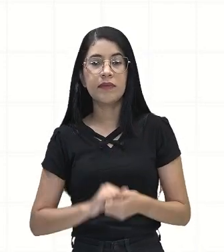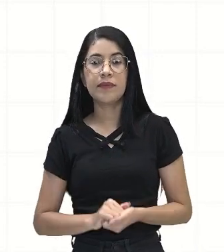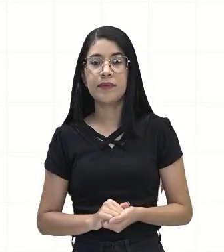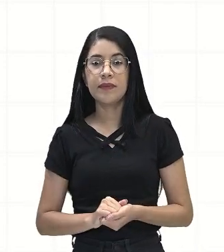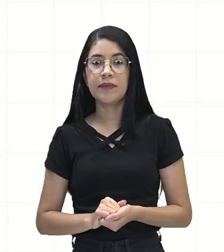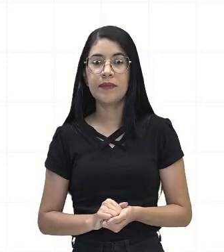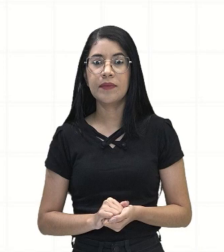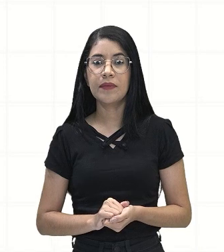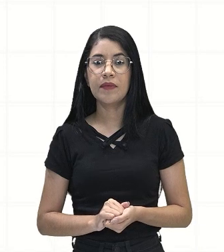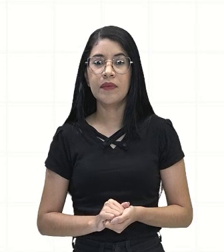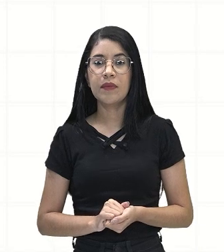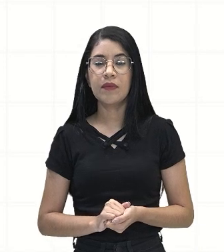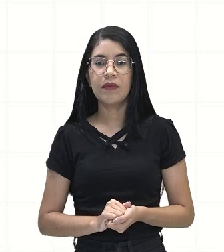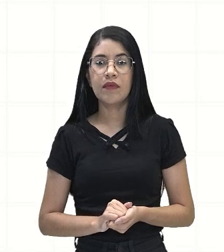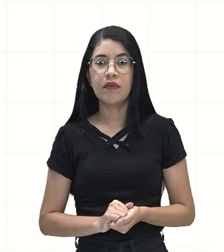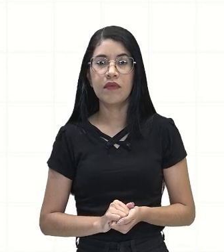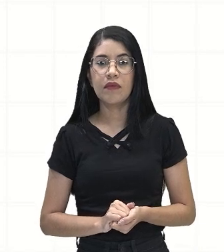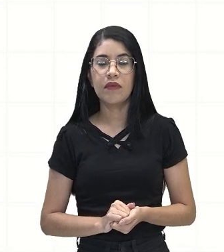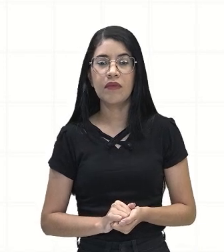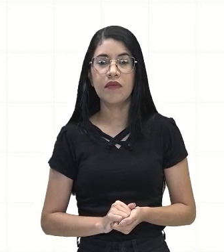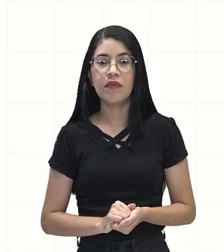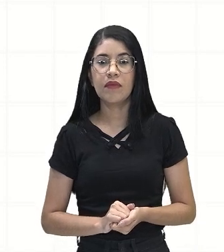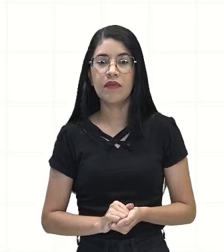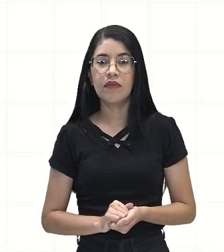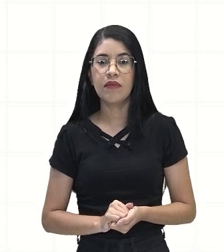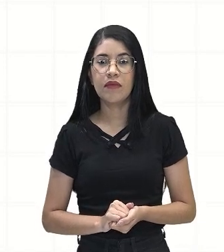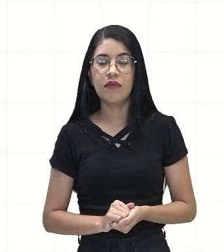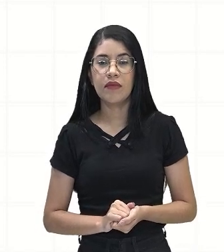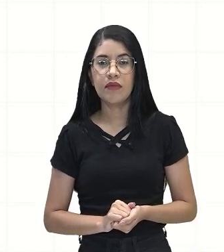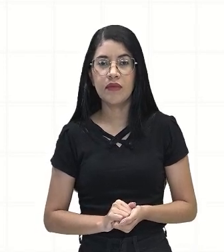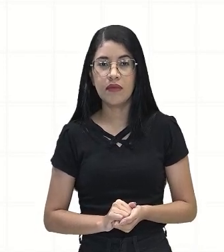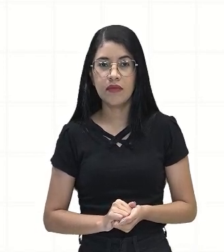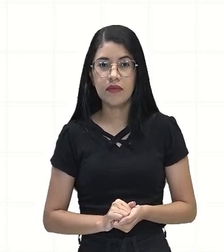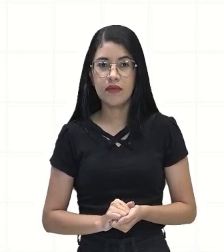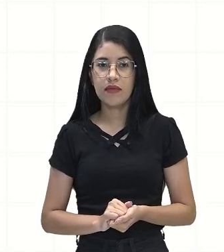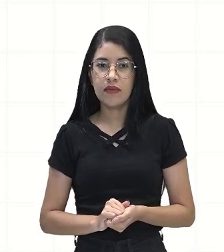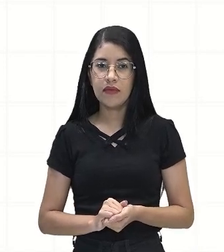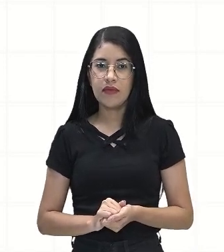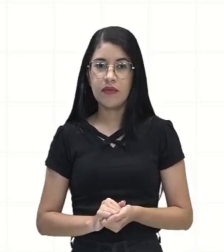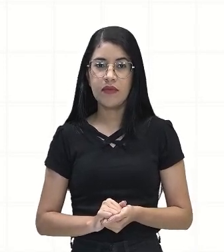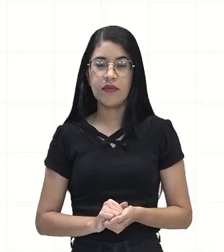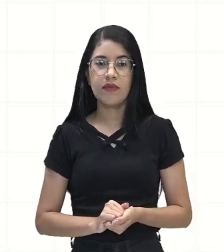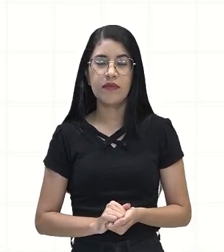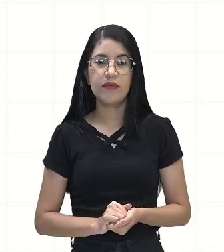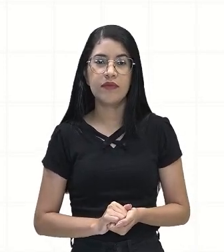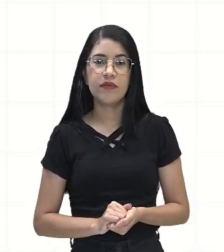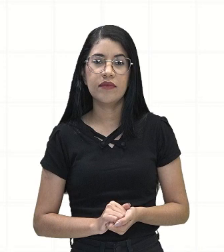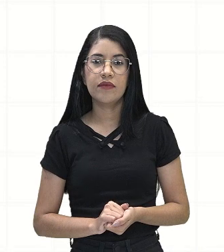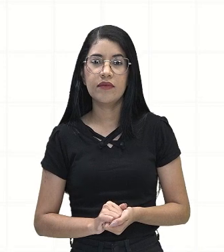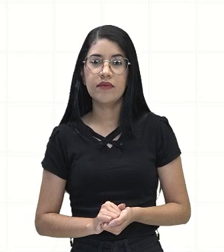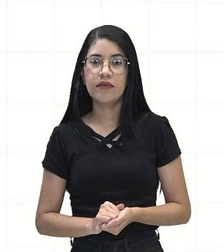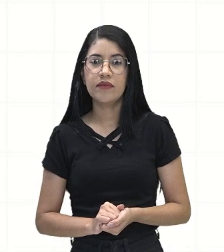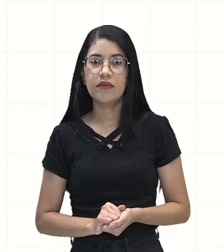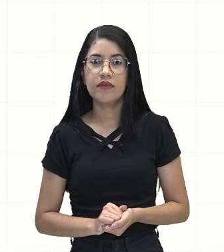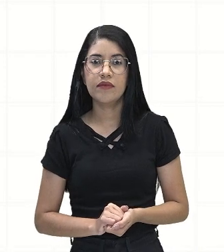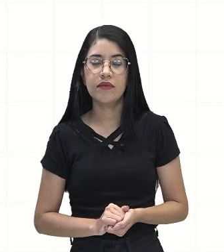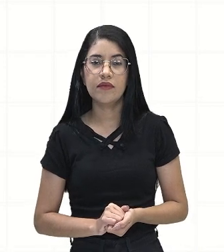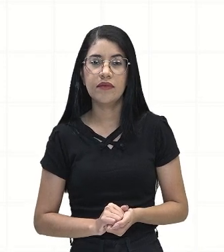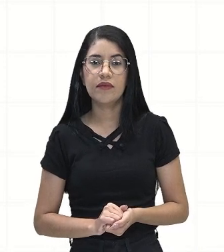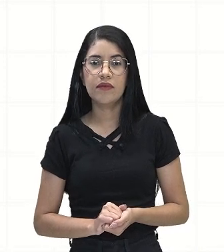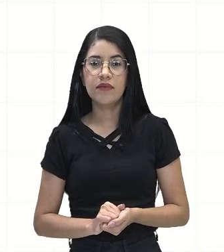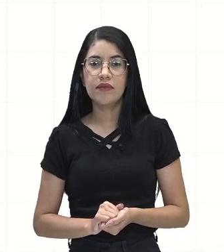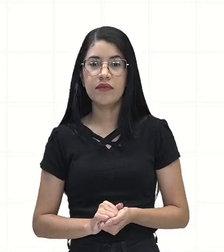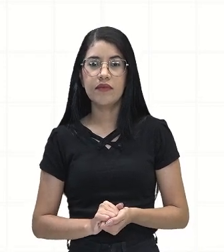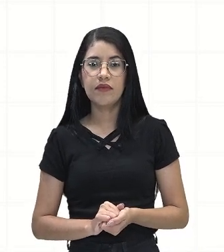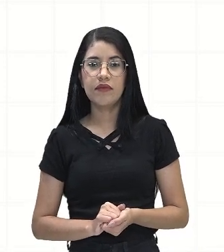que ele diz? O quadrado do cateto sempre é igual a hipotenusa vezes a